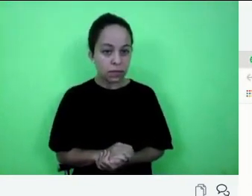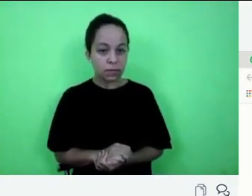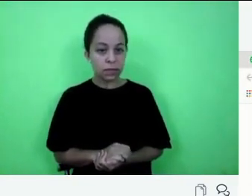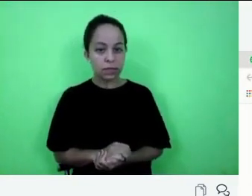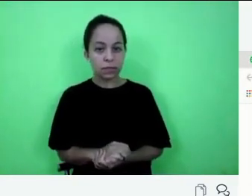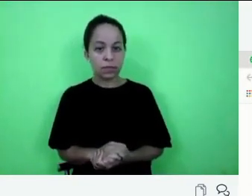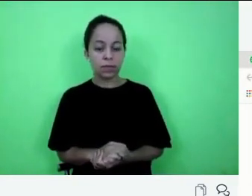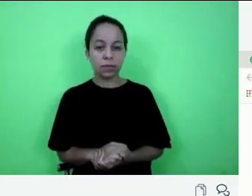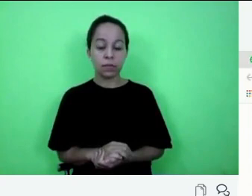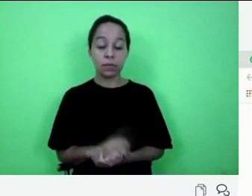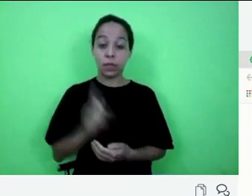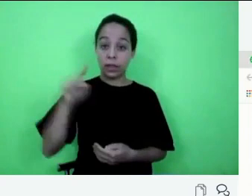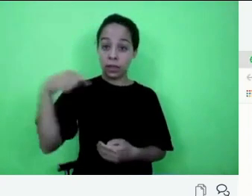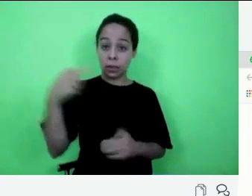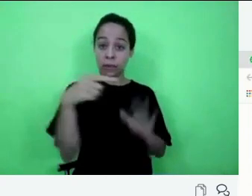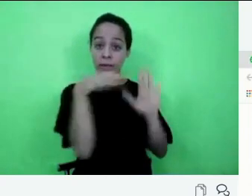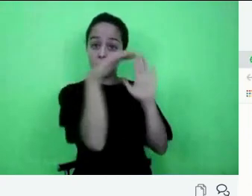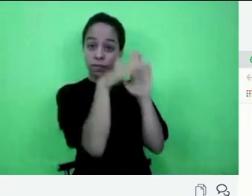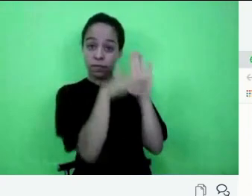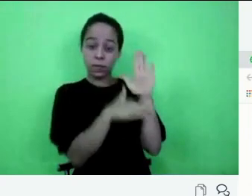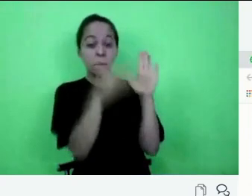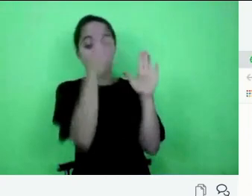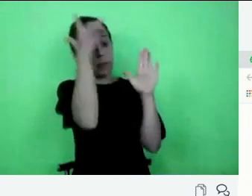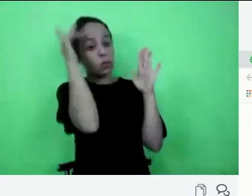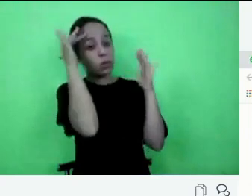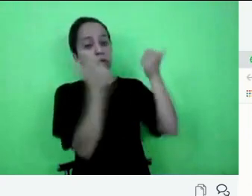Na sequência, os suplentes.